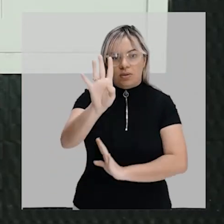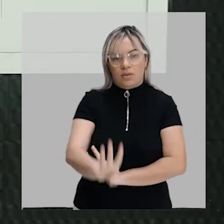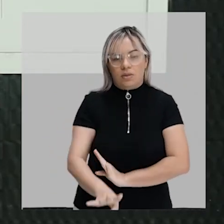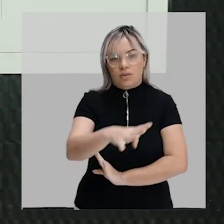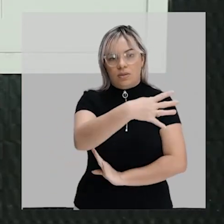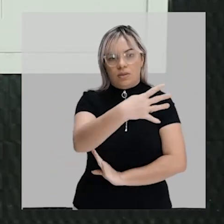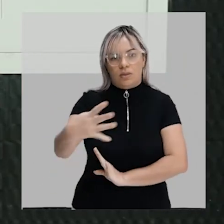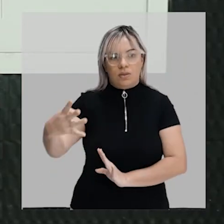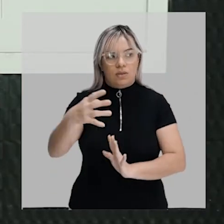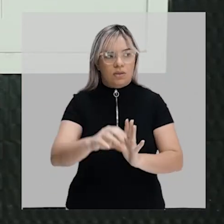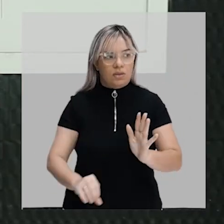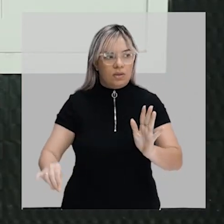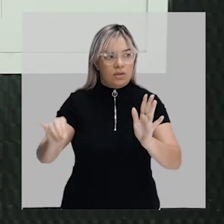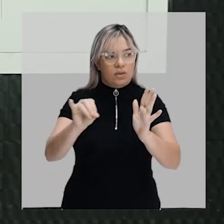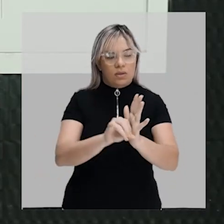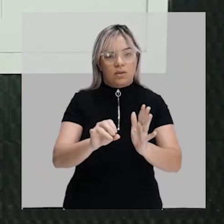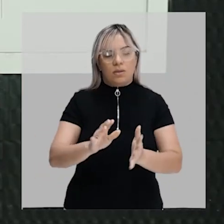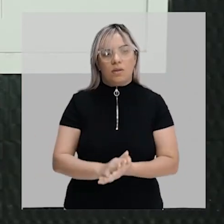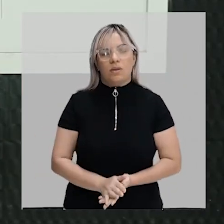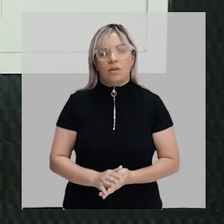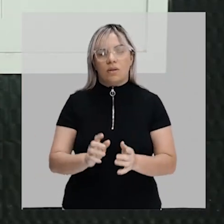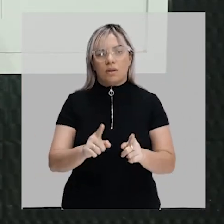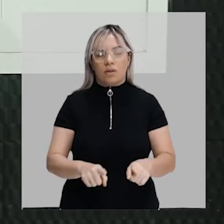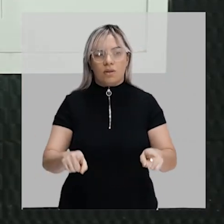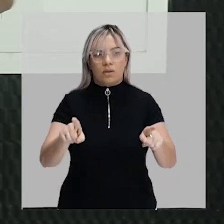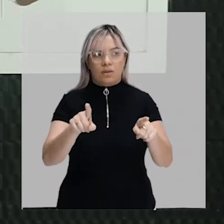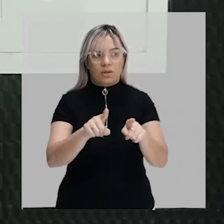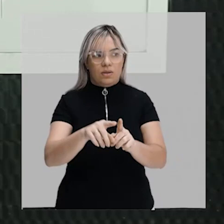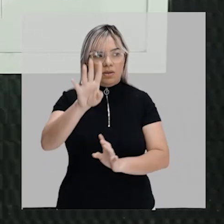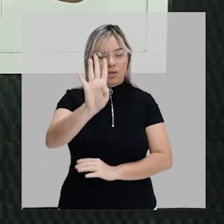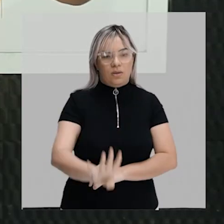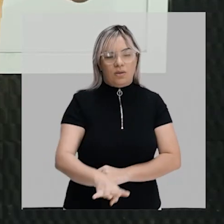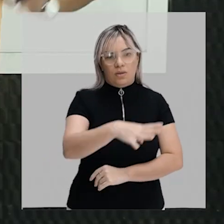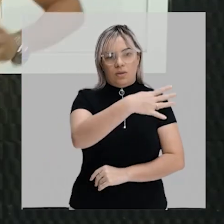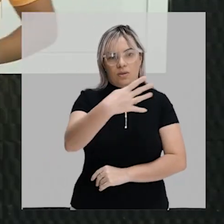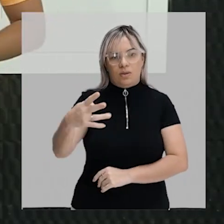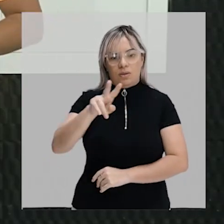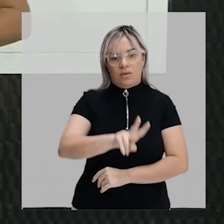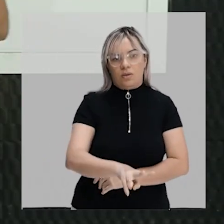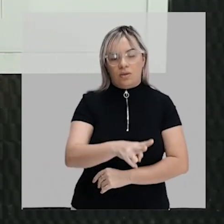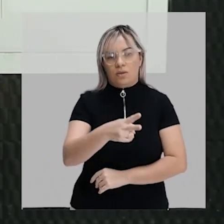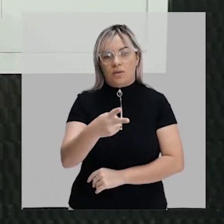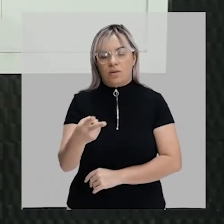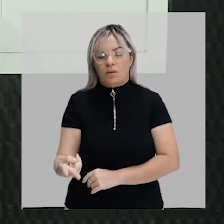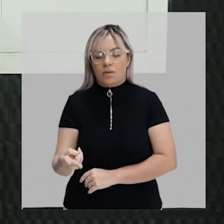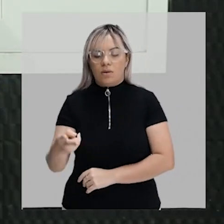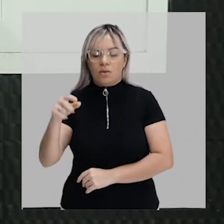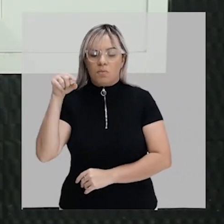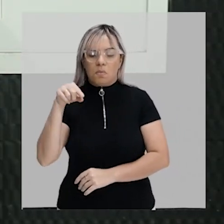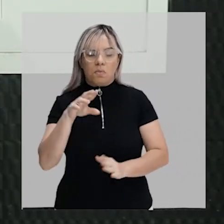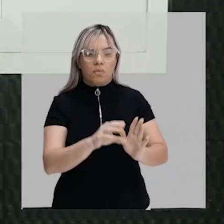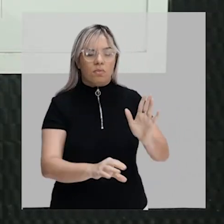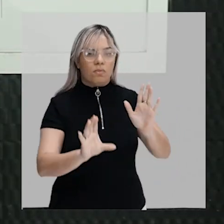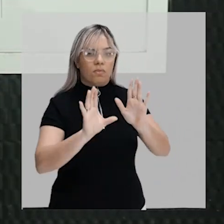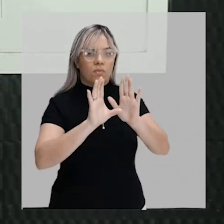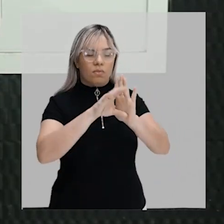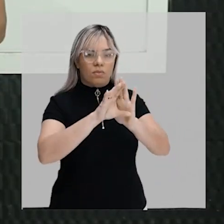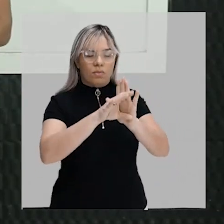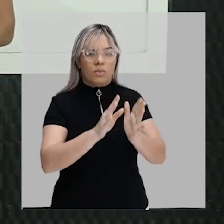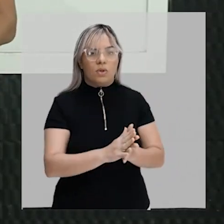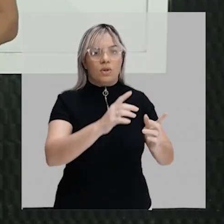Matriz identidade e da transposta de uma matriz Tá o que que é uma matriz transposta então